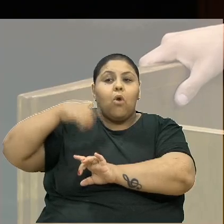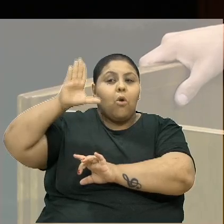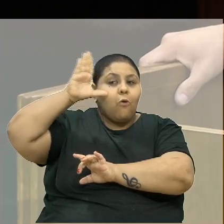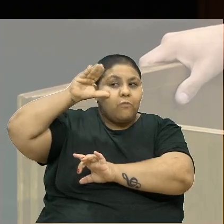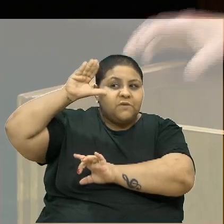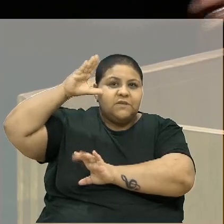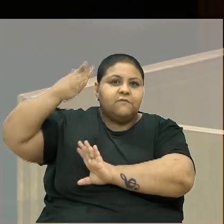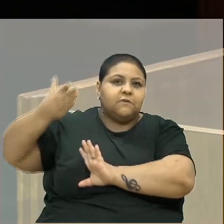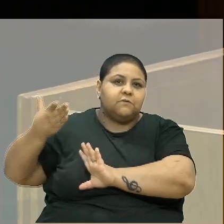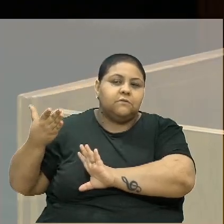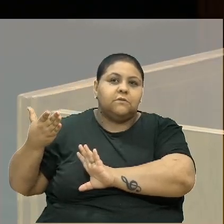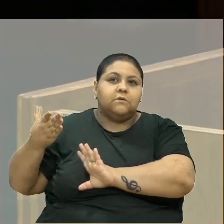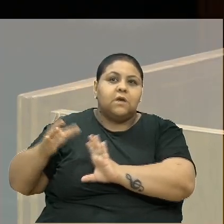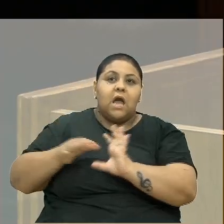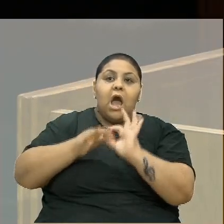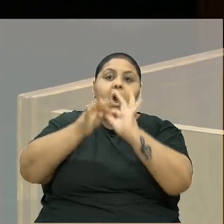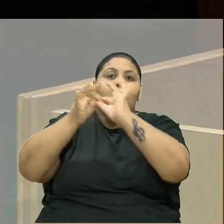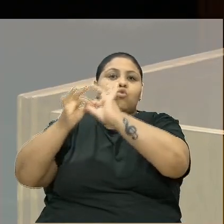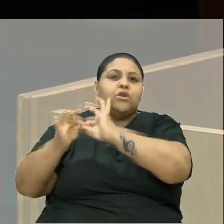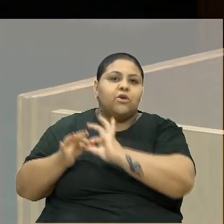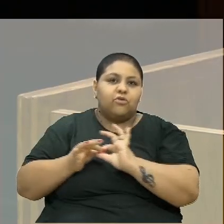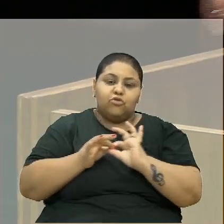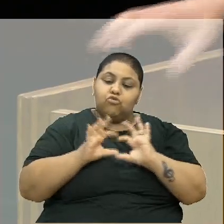observando a união,